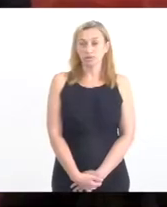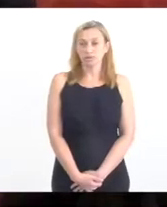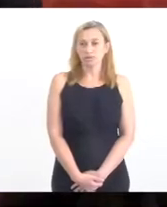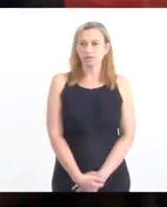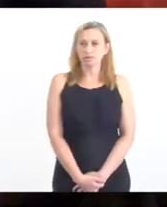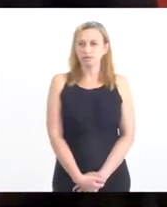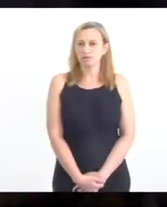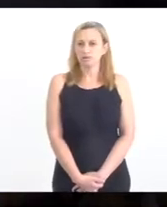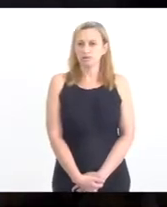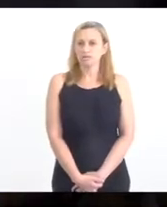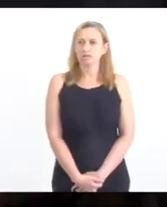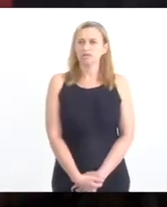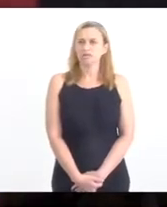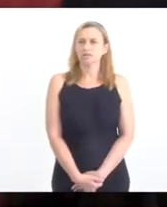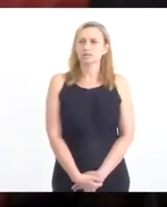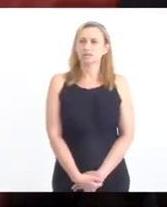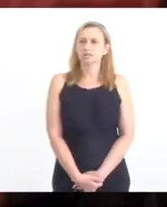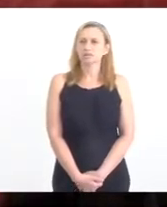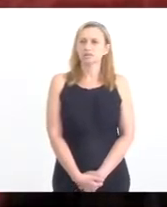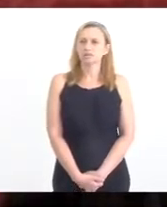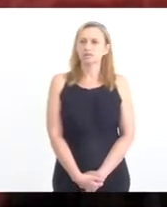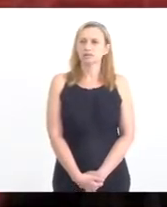E aí